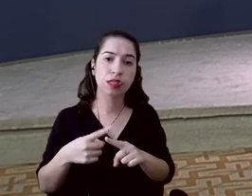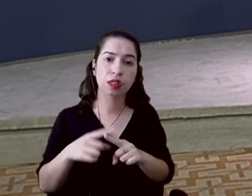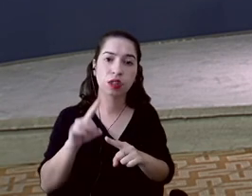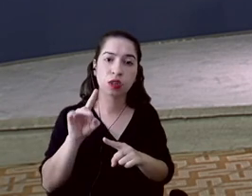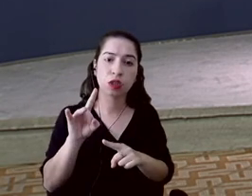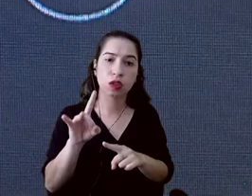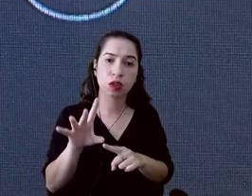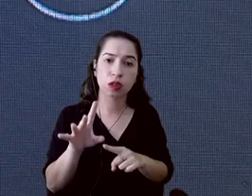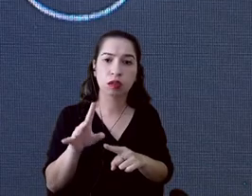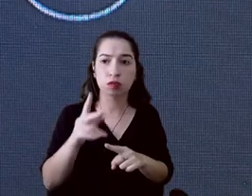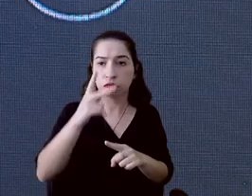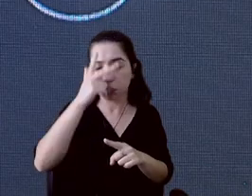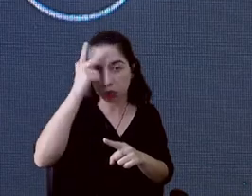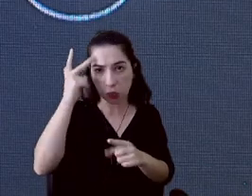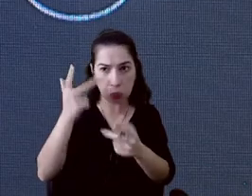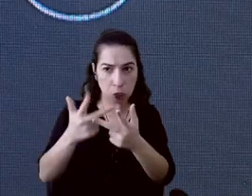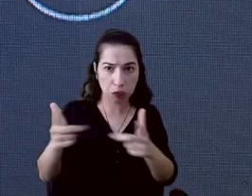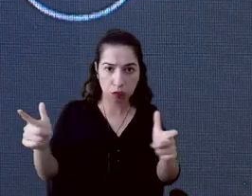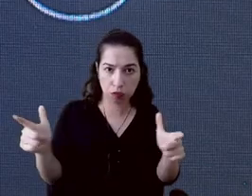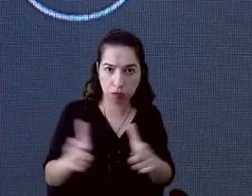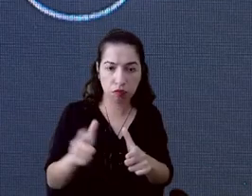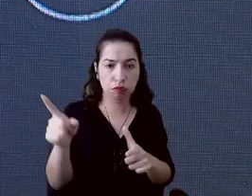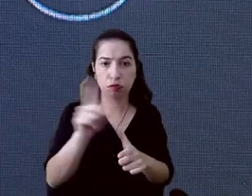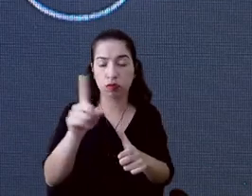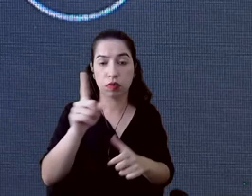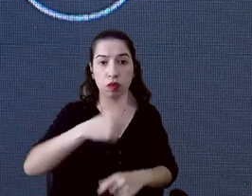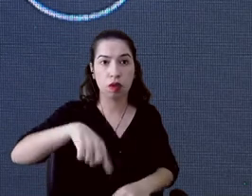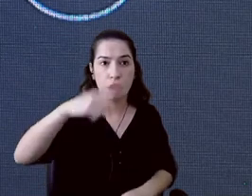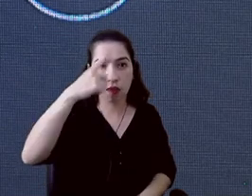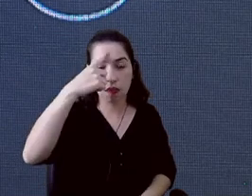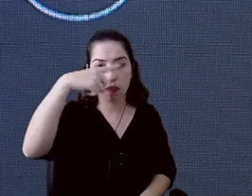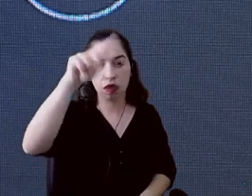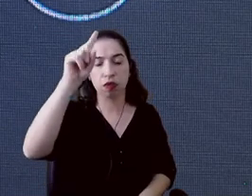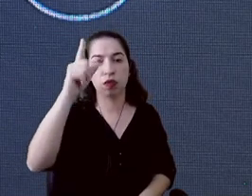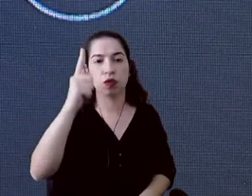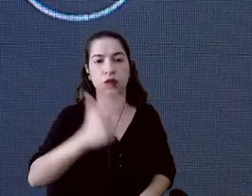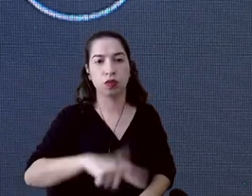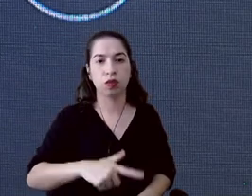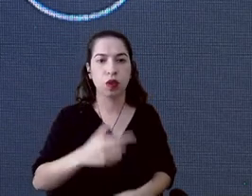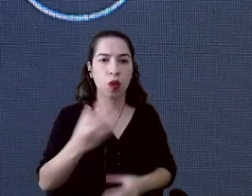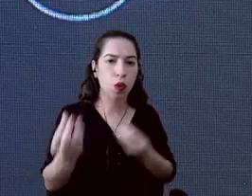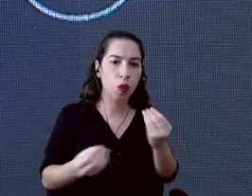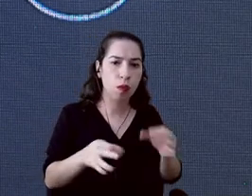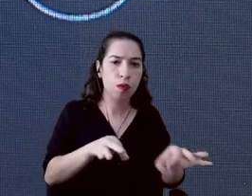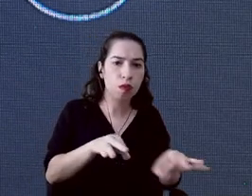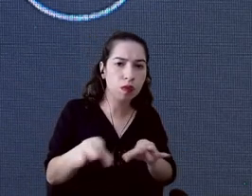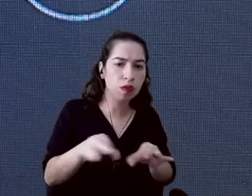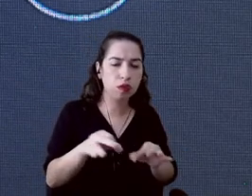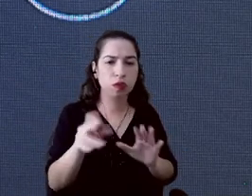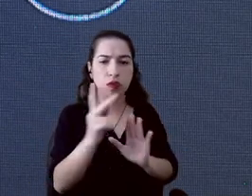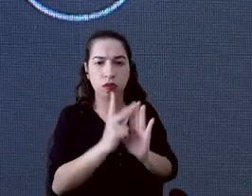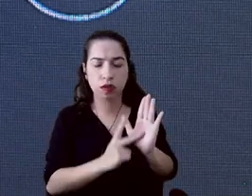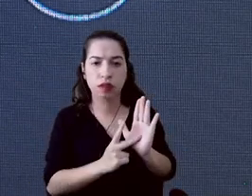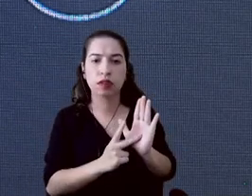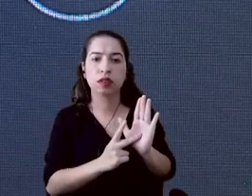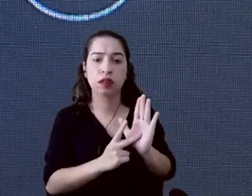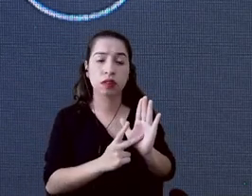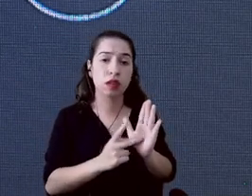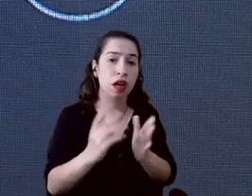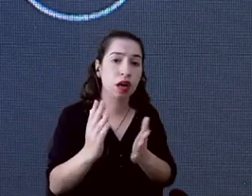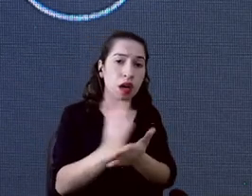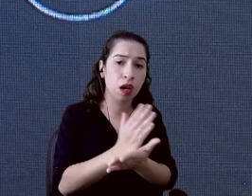de quatro né a gente reinventou como executar os projetos dentro de casa de continuar o que